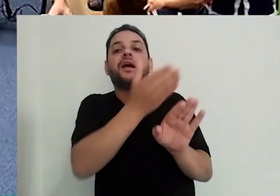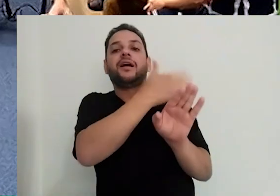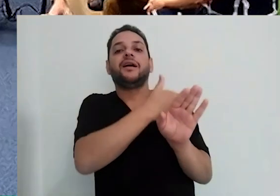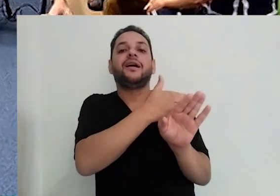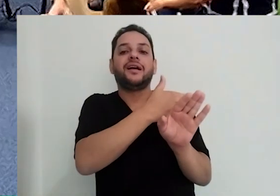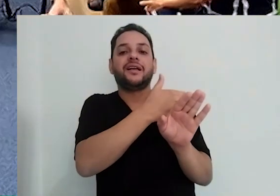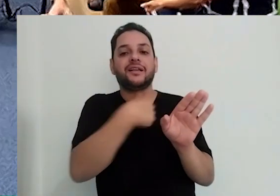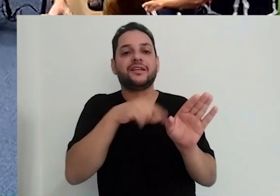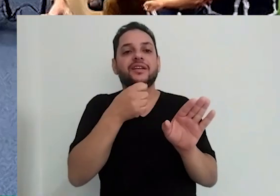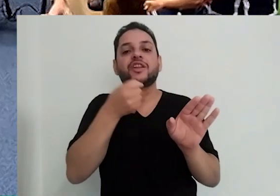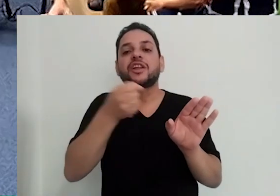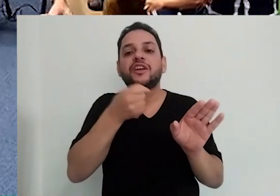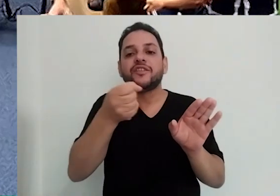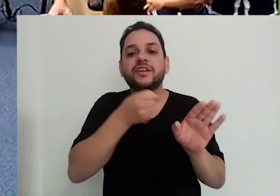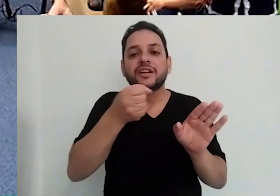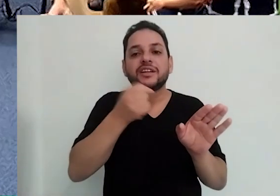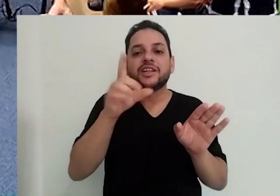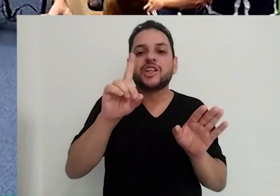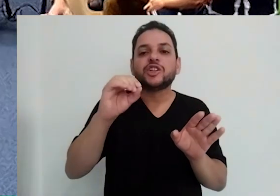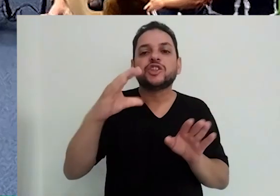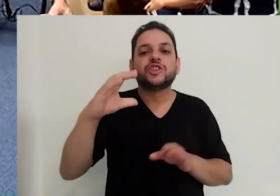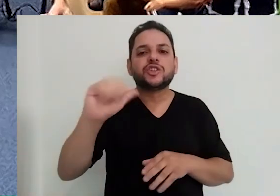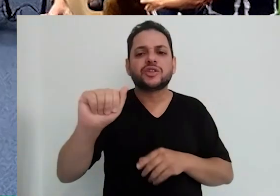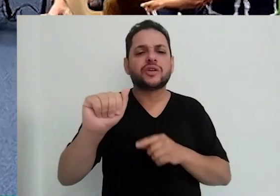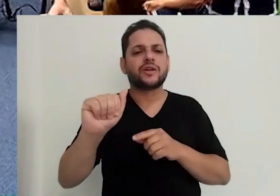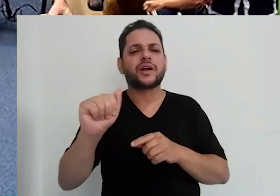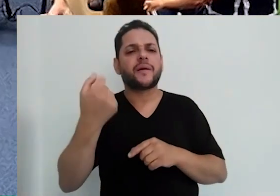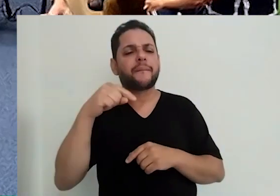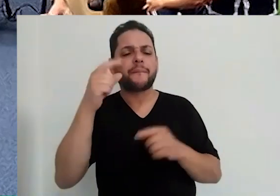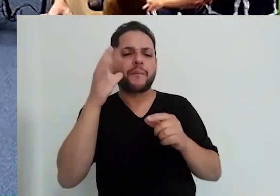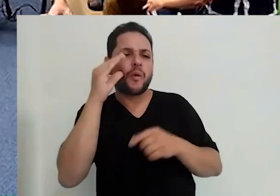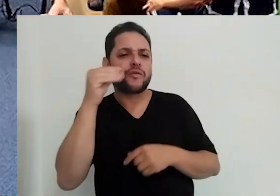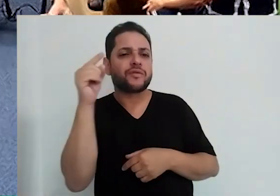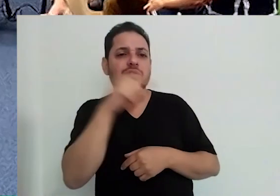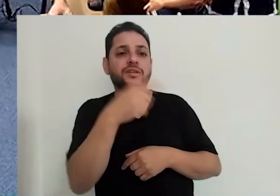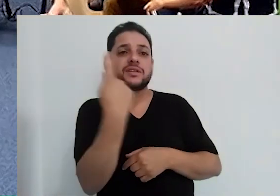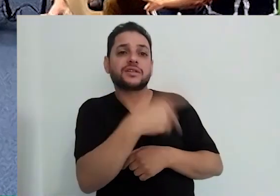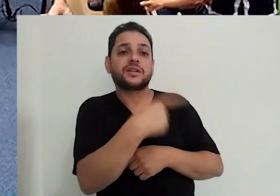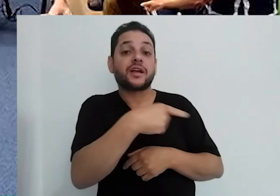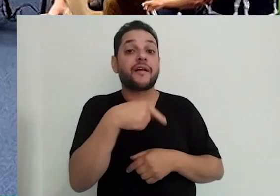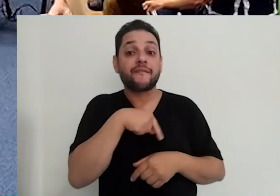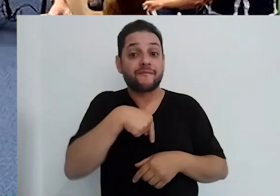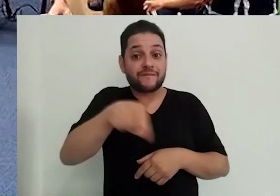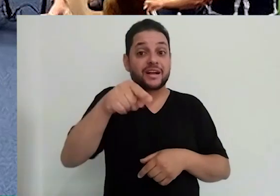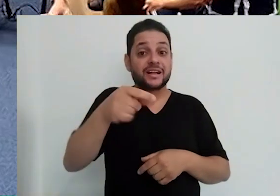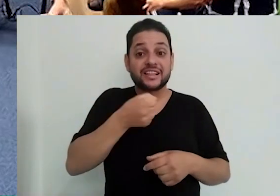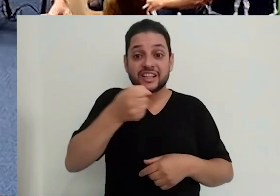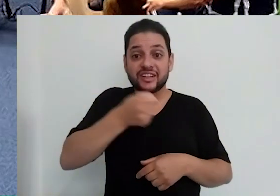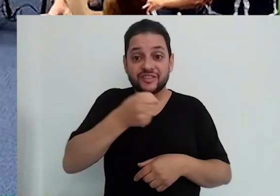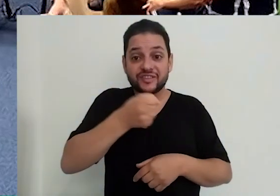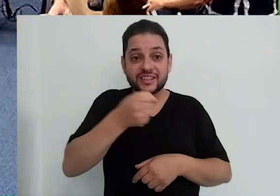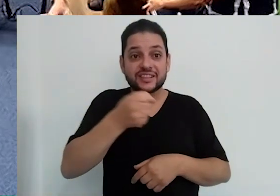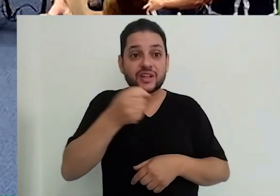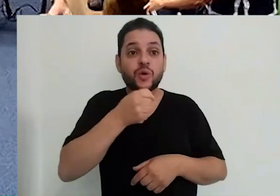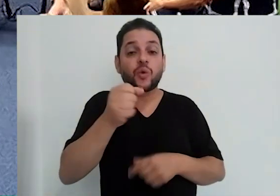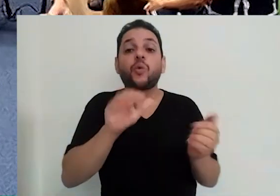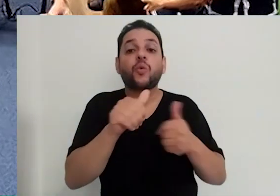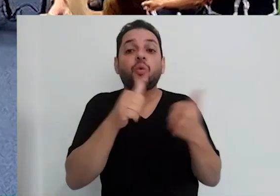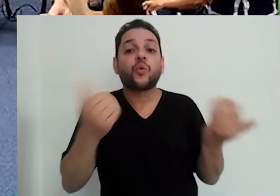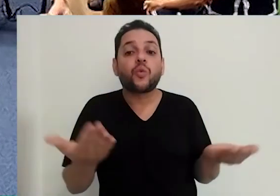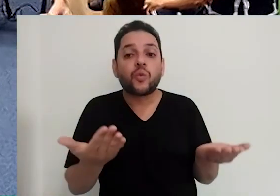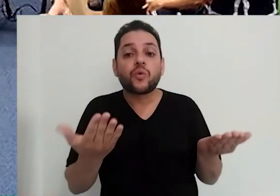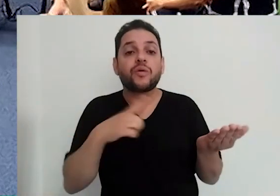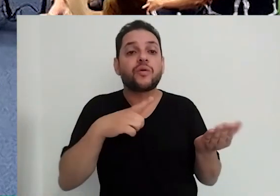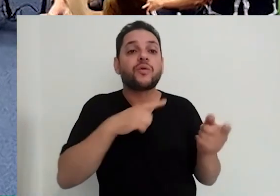Doca Fiquei super curiosa de tentar entender como é que foi para você fazer essa entrevista e para Além disso Qual foi se foi essa ou não Qual foi a